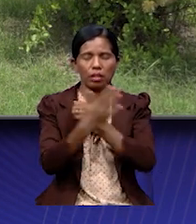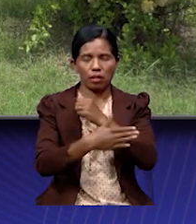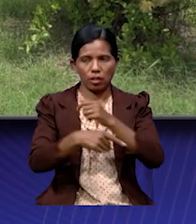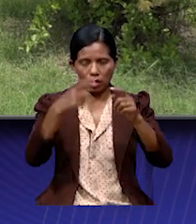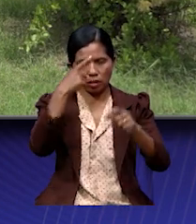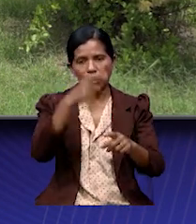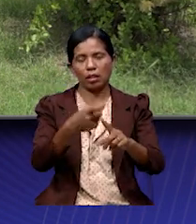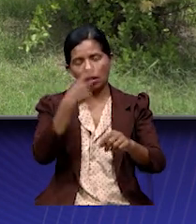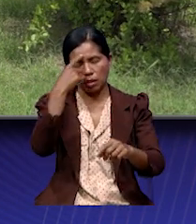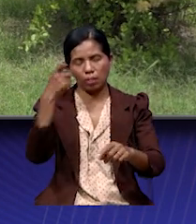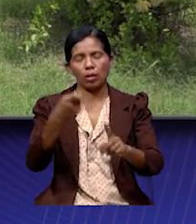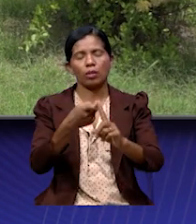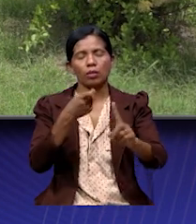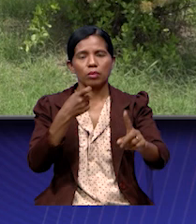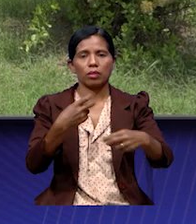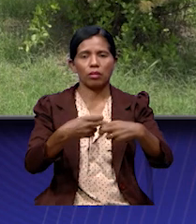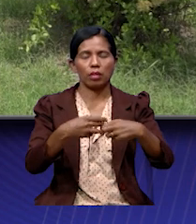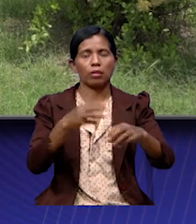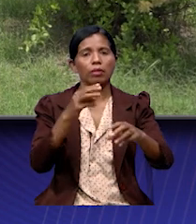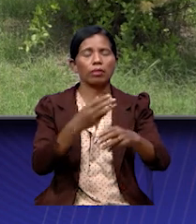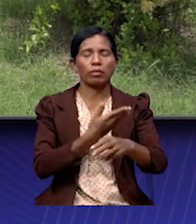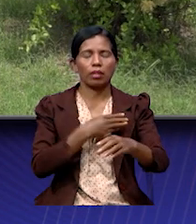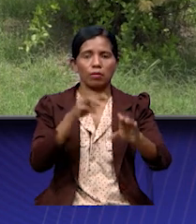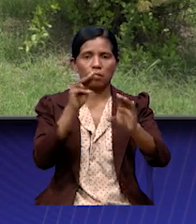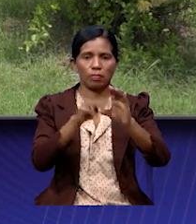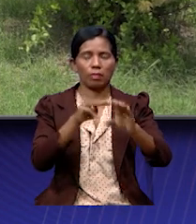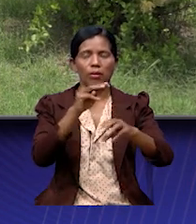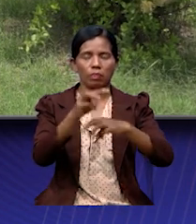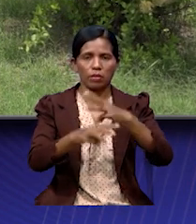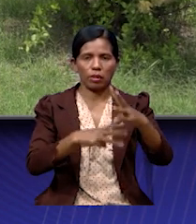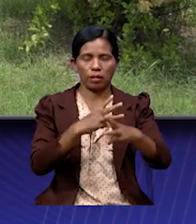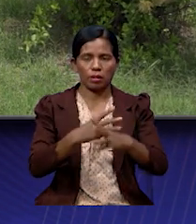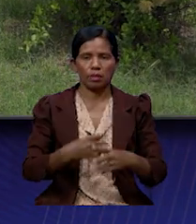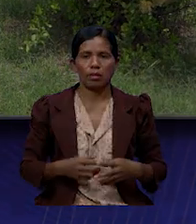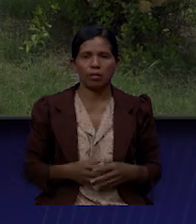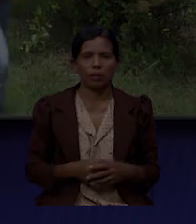husi fuel mercado mundial. Equipa cobertura, GMN.